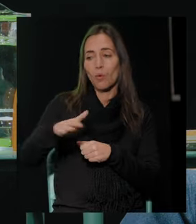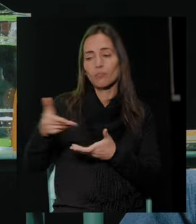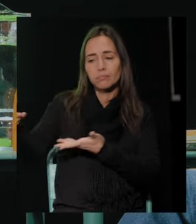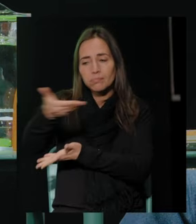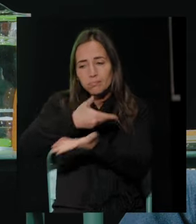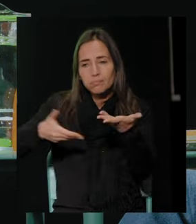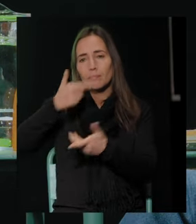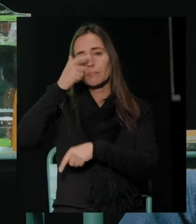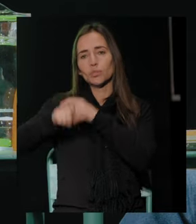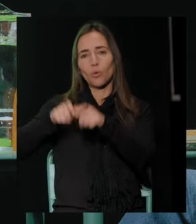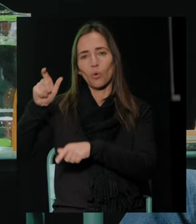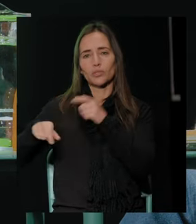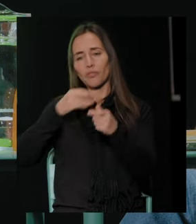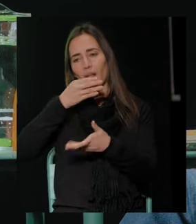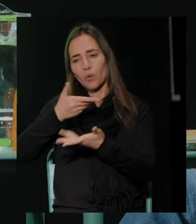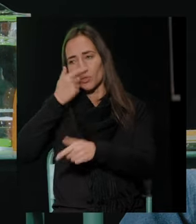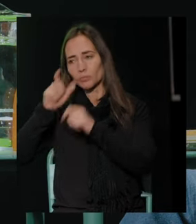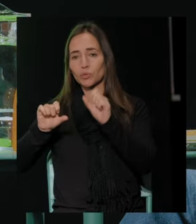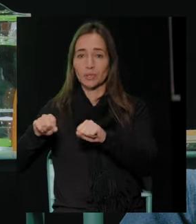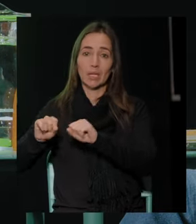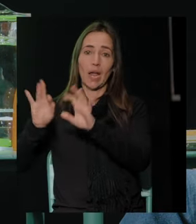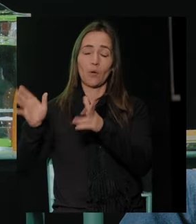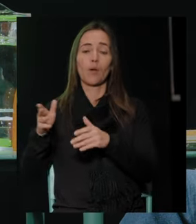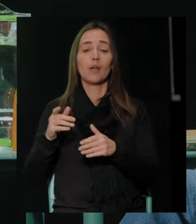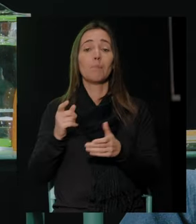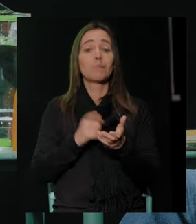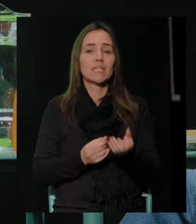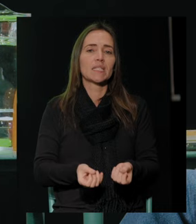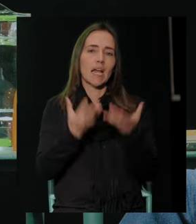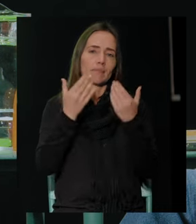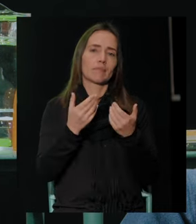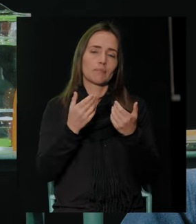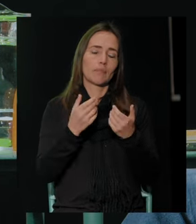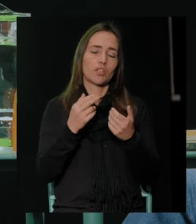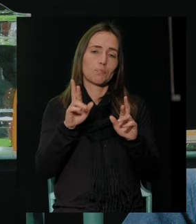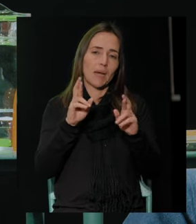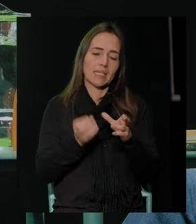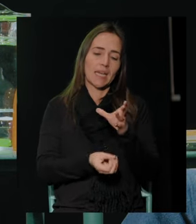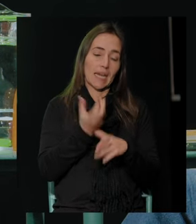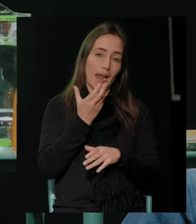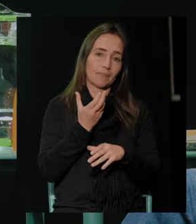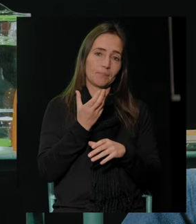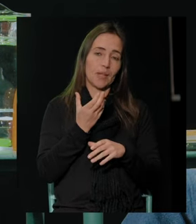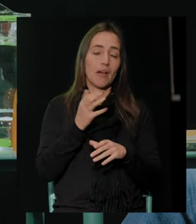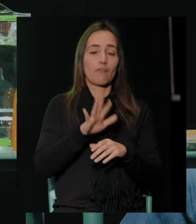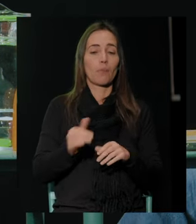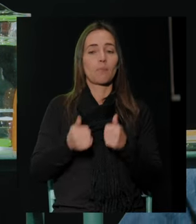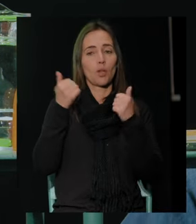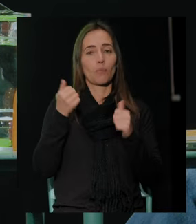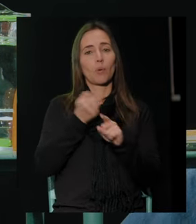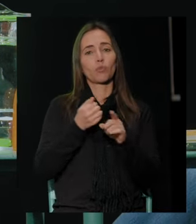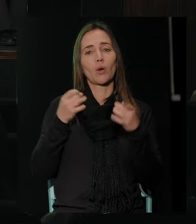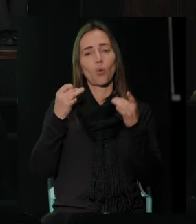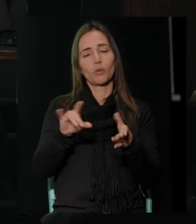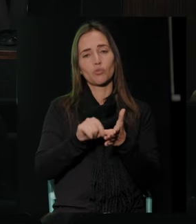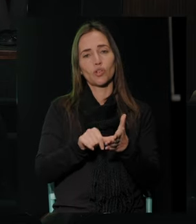pessoas, isso evidentemente, mas é esta necessidade de construir a esperança que parece ser o melhor passo para combater projetos